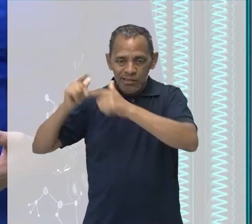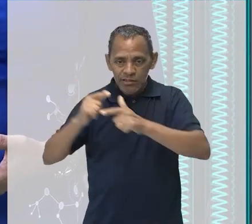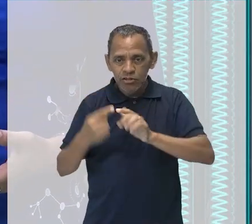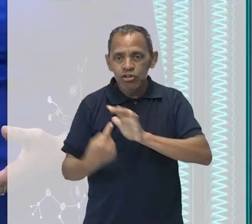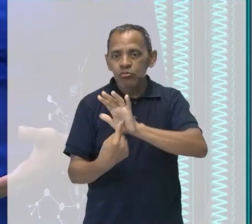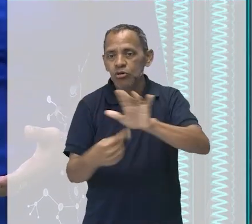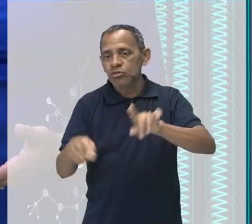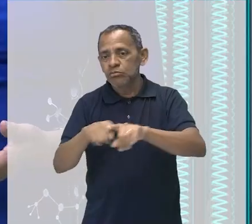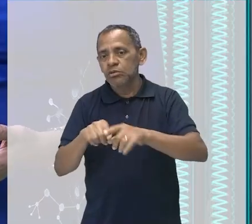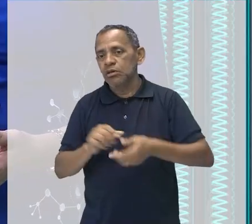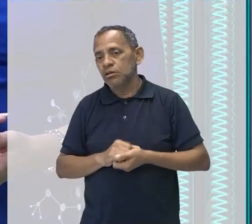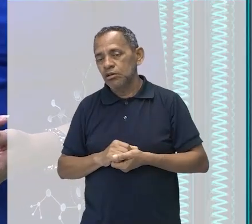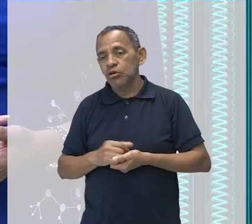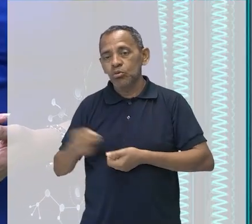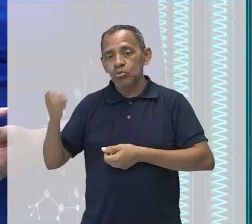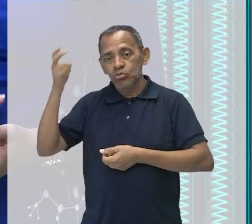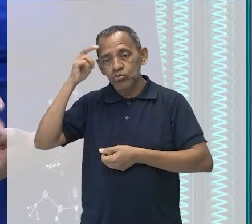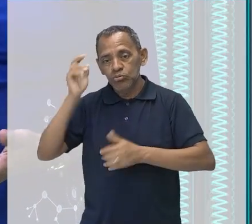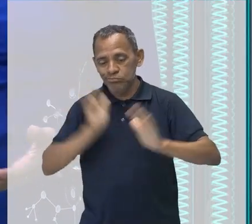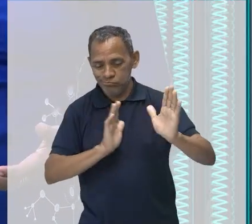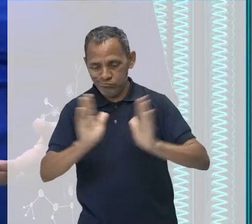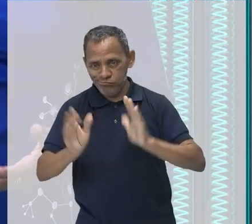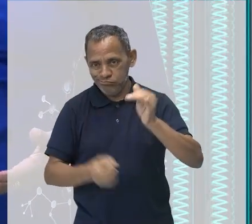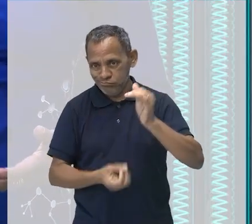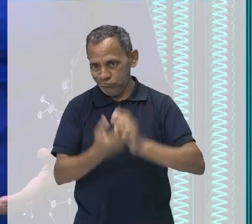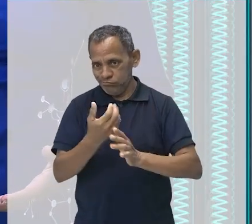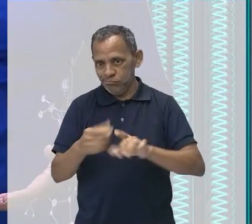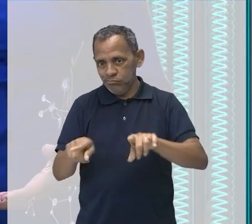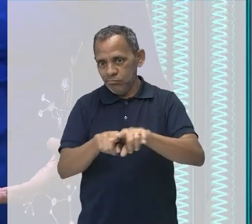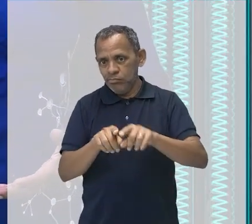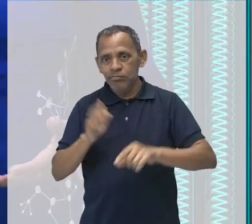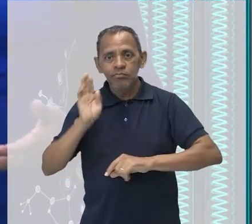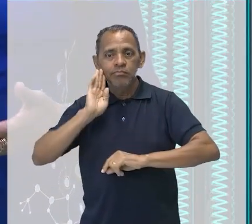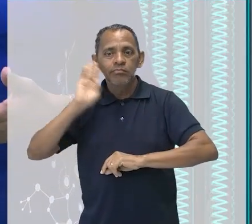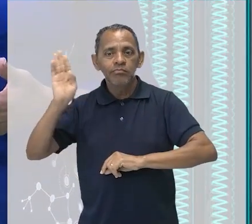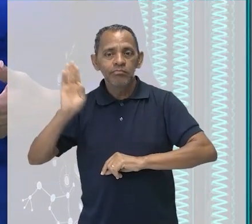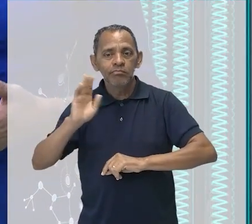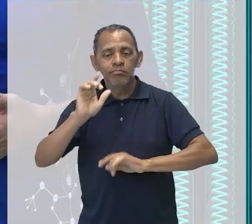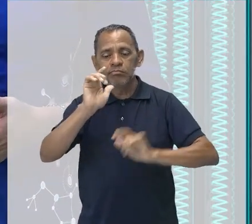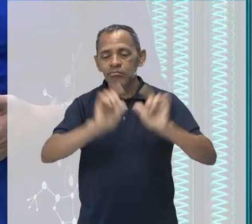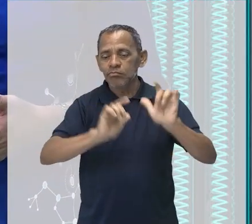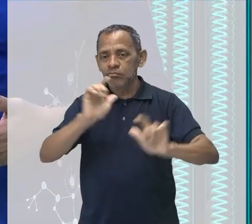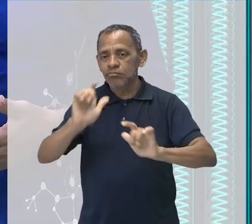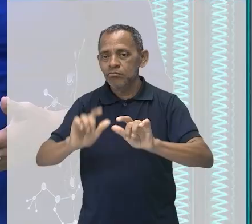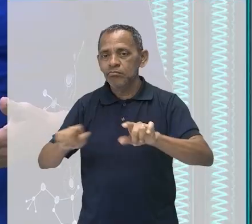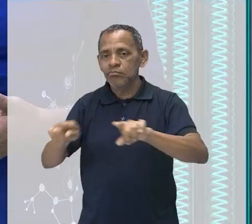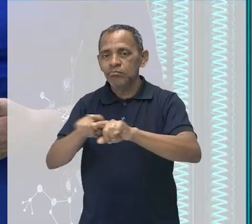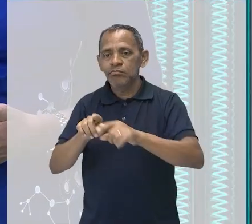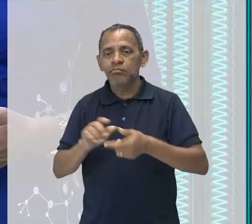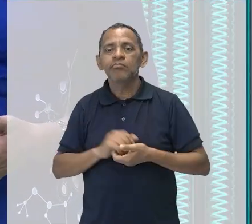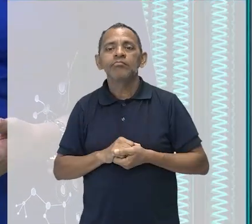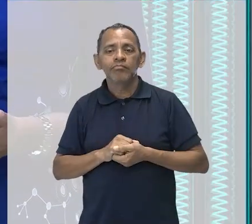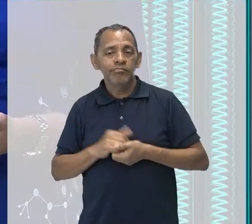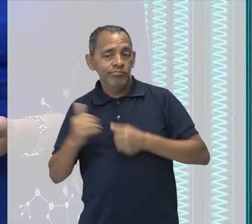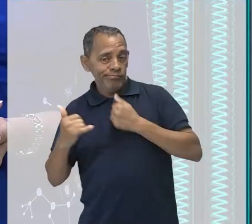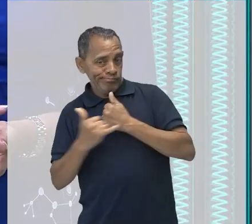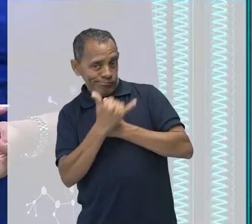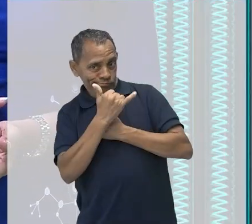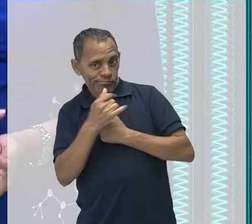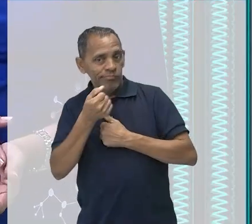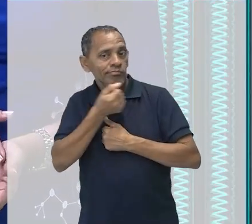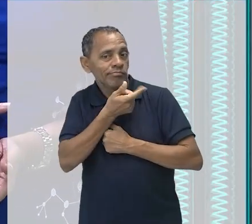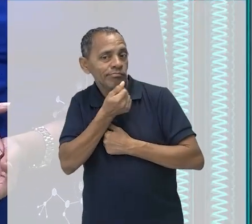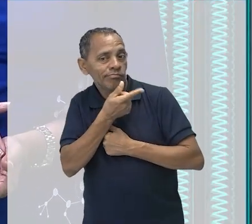culturas e épocas em que surgiram. Principais formas de teatro, nós temos a tragédia, a comédia, o teatro